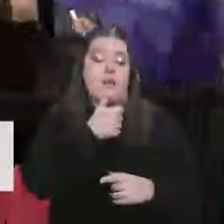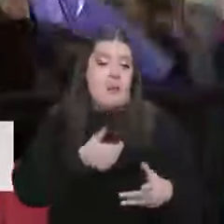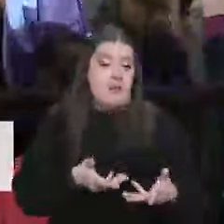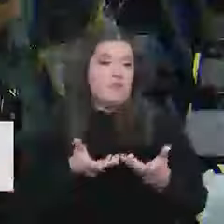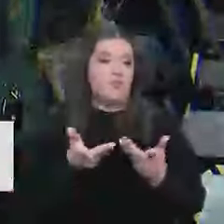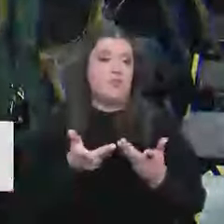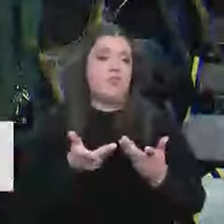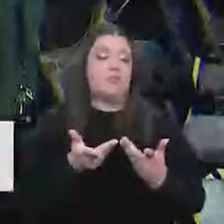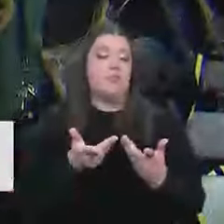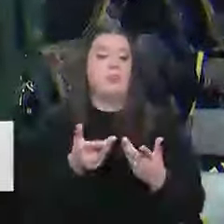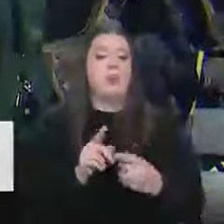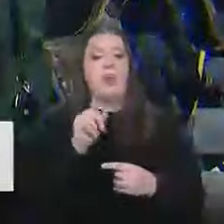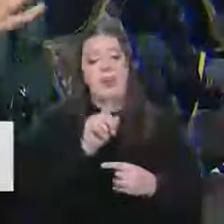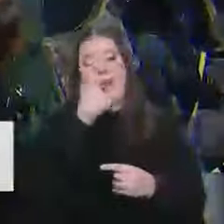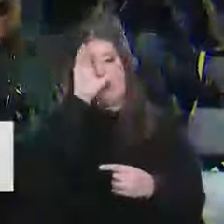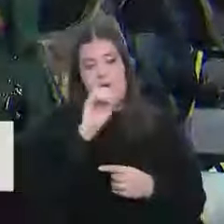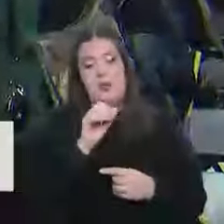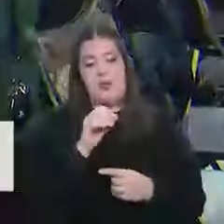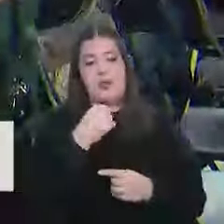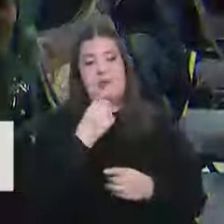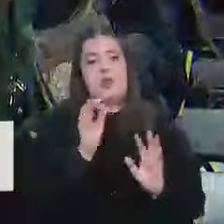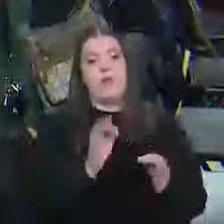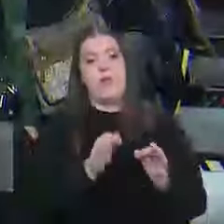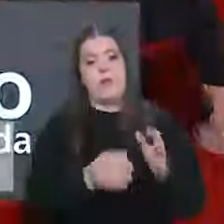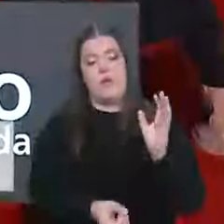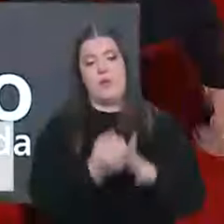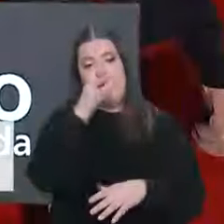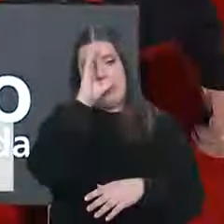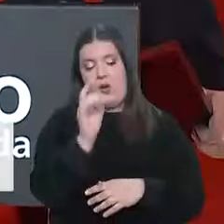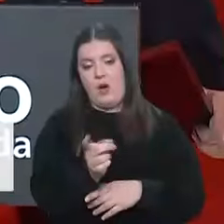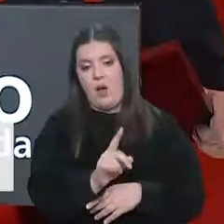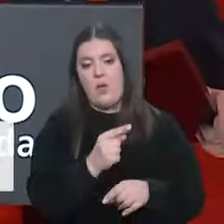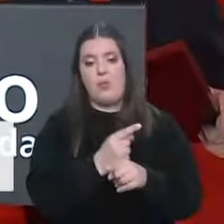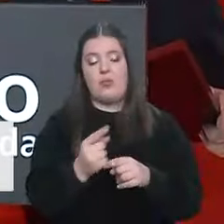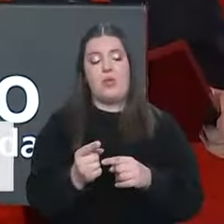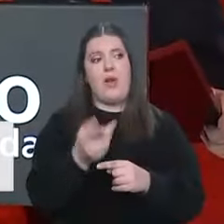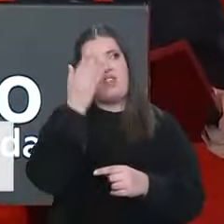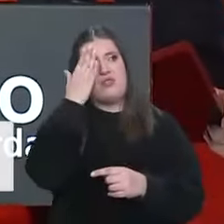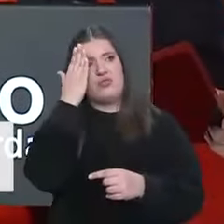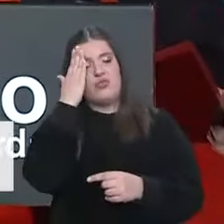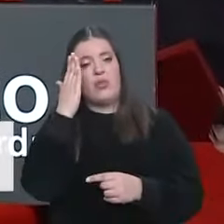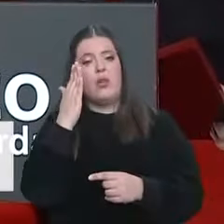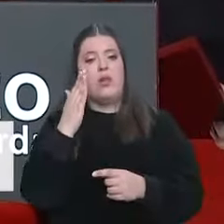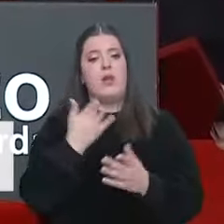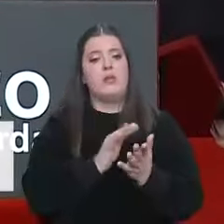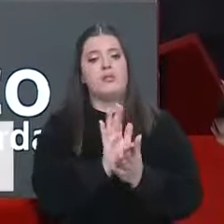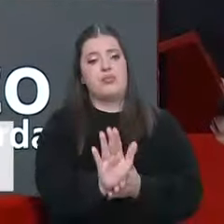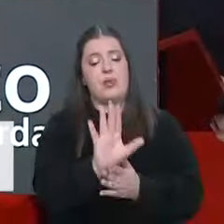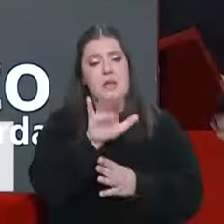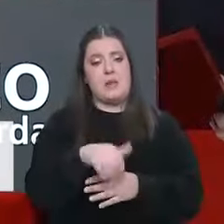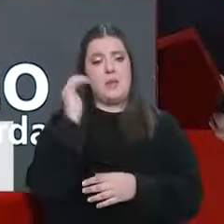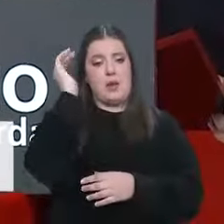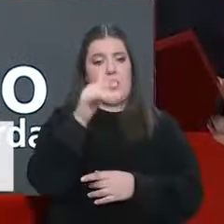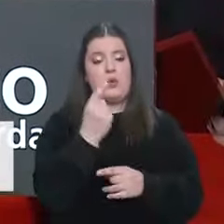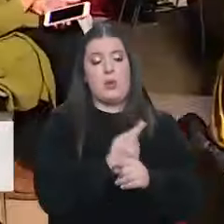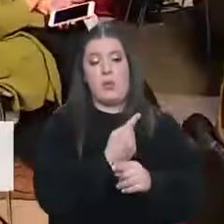se indigitado um primeiro-ministro do PS dizer que não vale a pena formar governo porque consideram que ele seria rejeitado na Assembleia da República essa